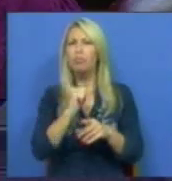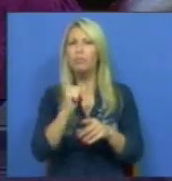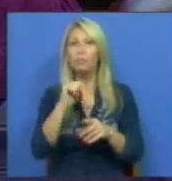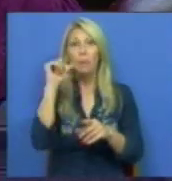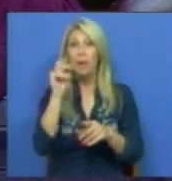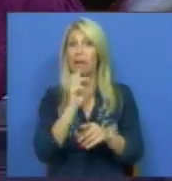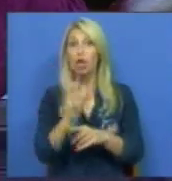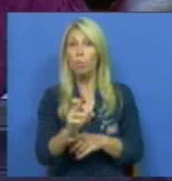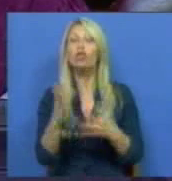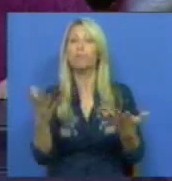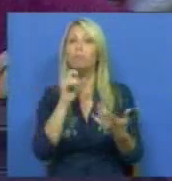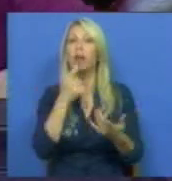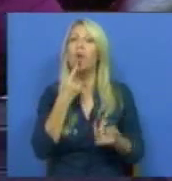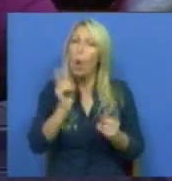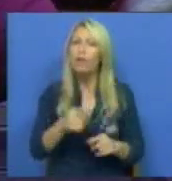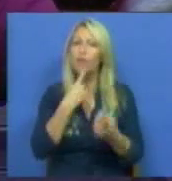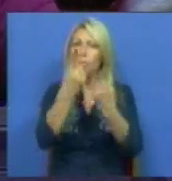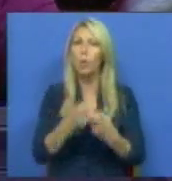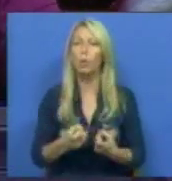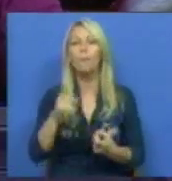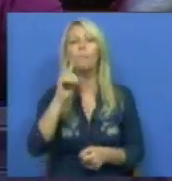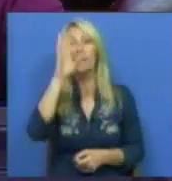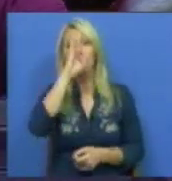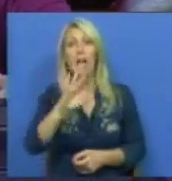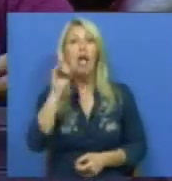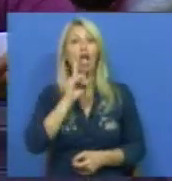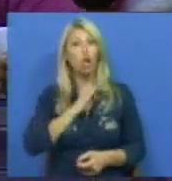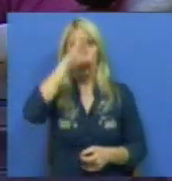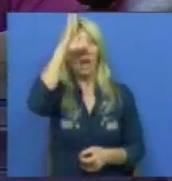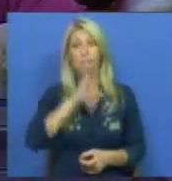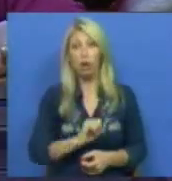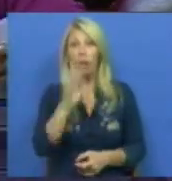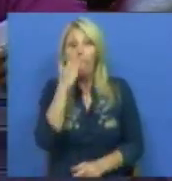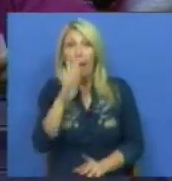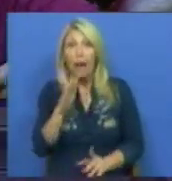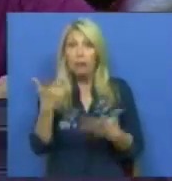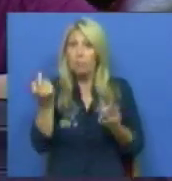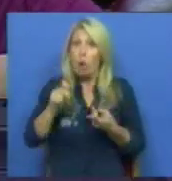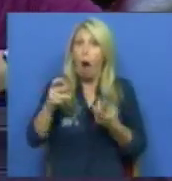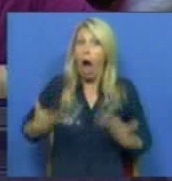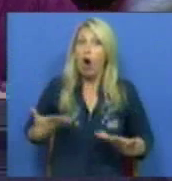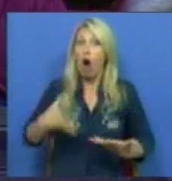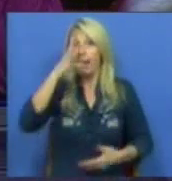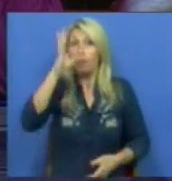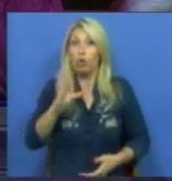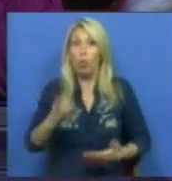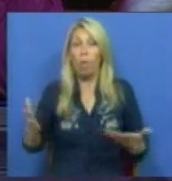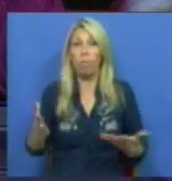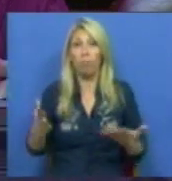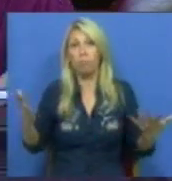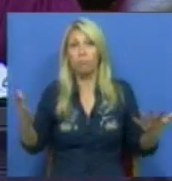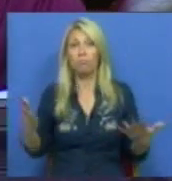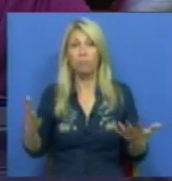calhar eu voltava a essa questão. Sabe, a Sra. Ministra aparentemente só soube agora, passado 1